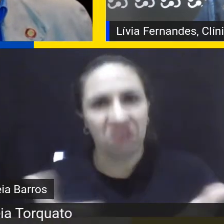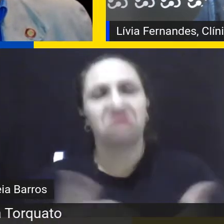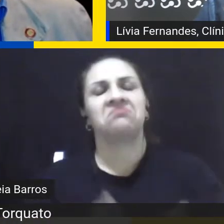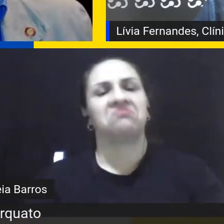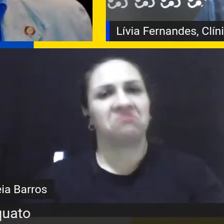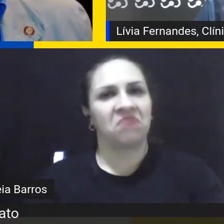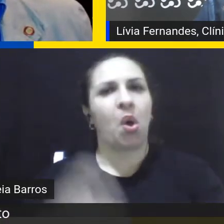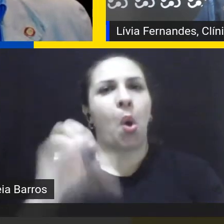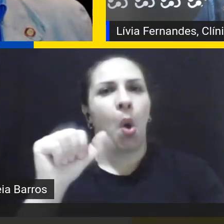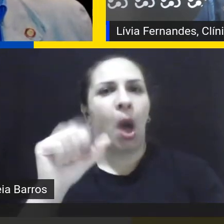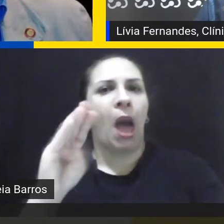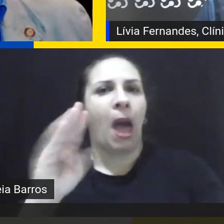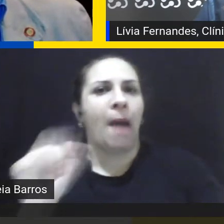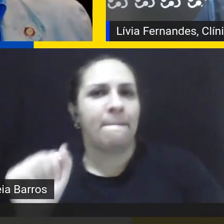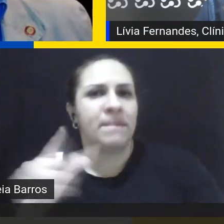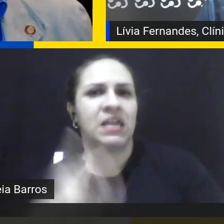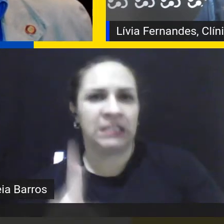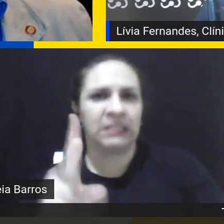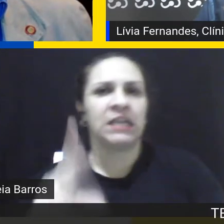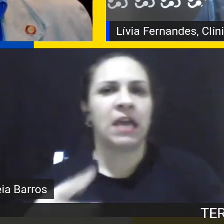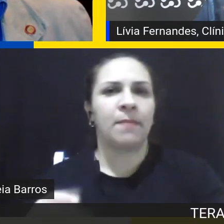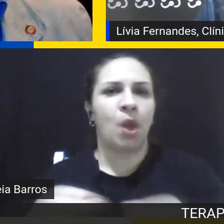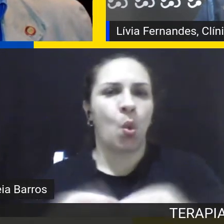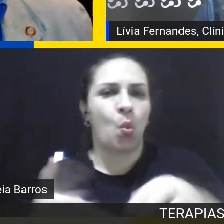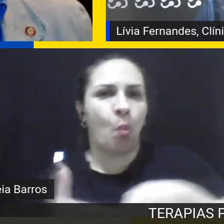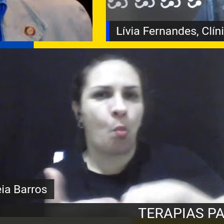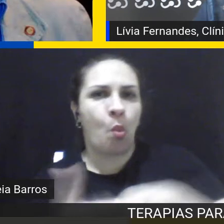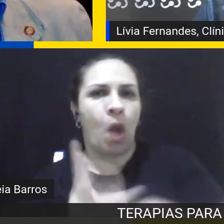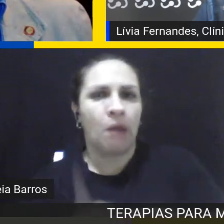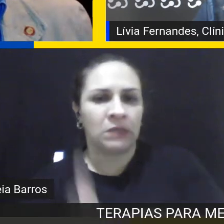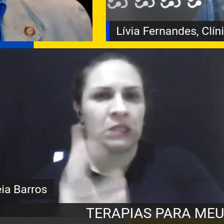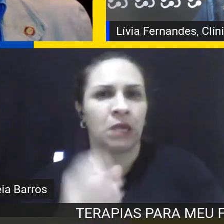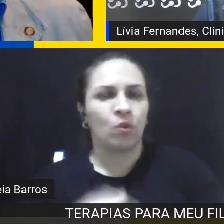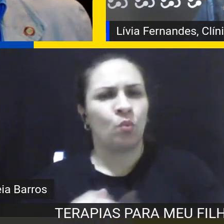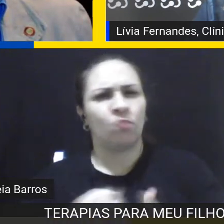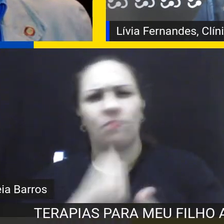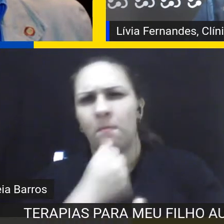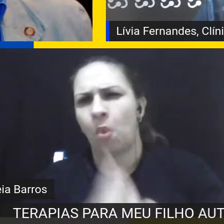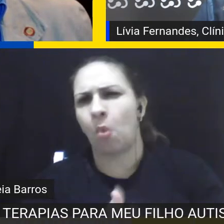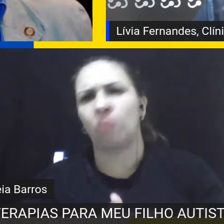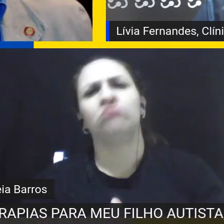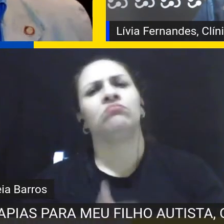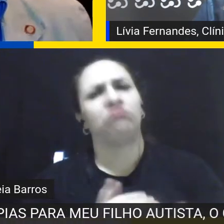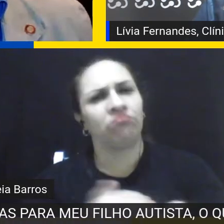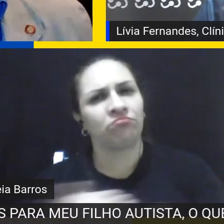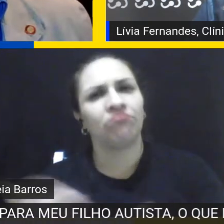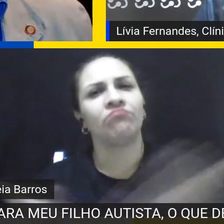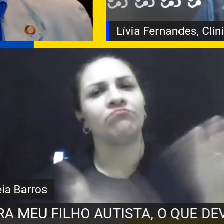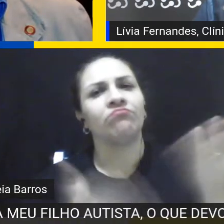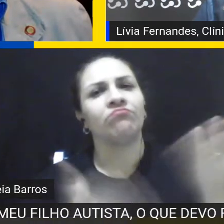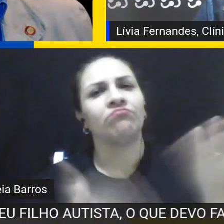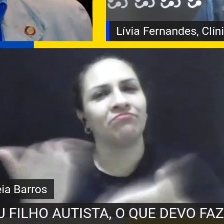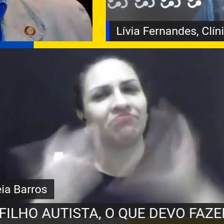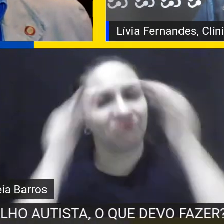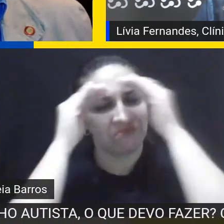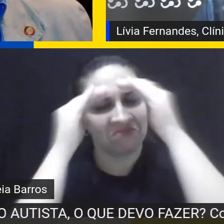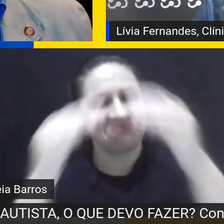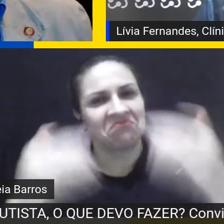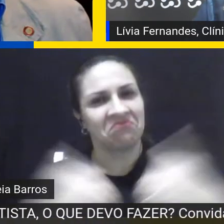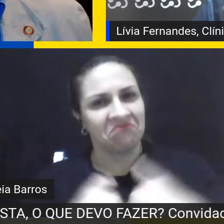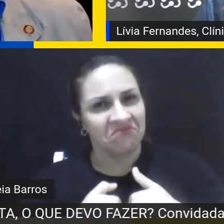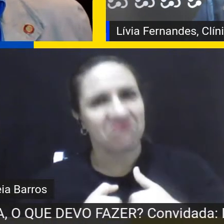OAB a gente fala isso, na OAB. Continue assim, continue tratando dos nossos autistas,